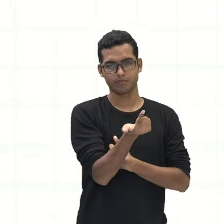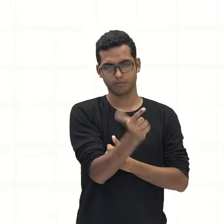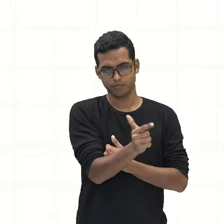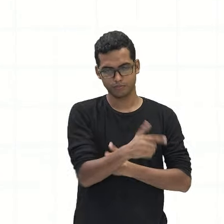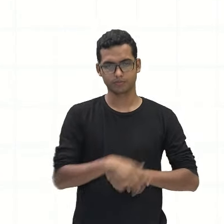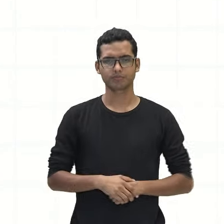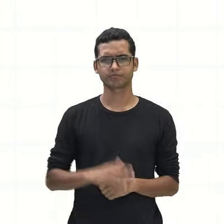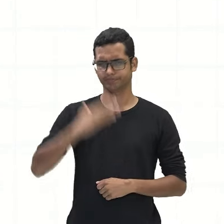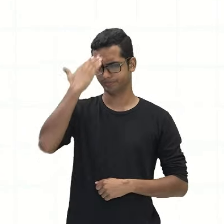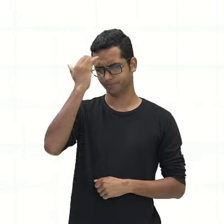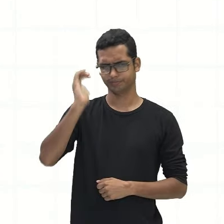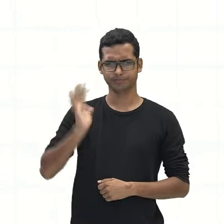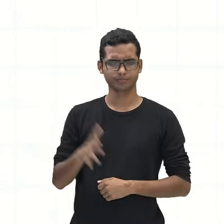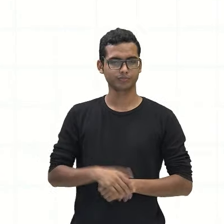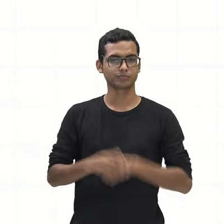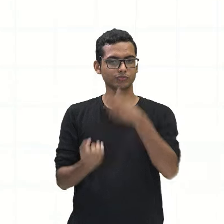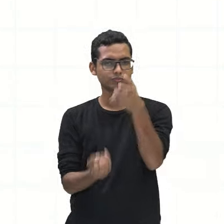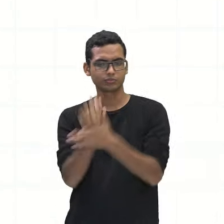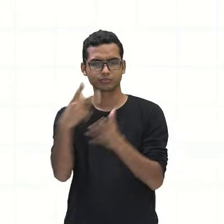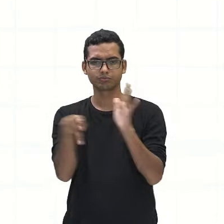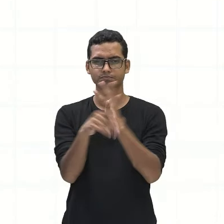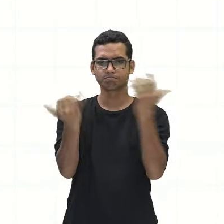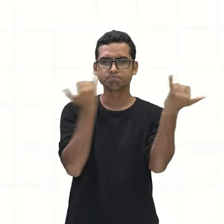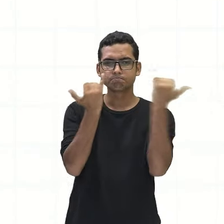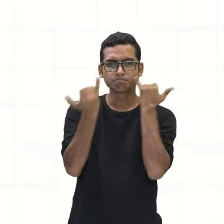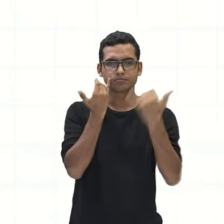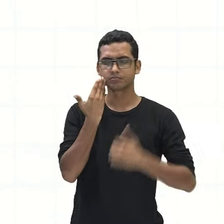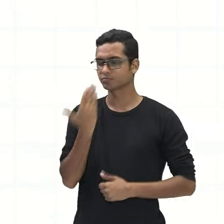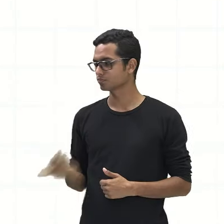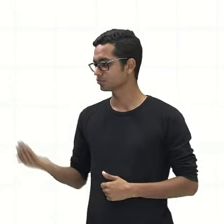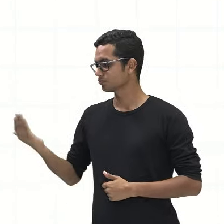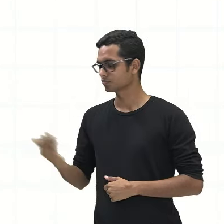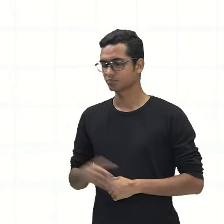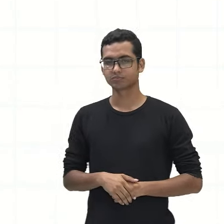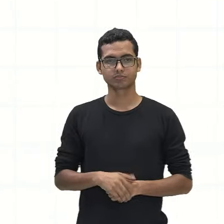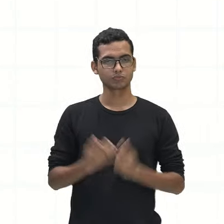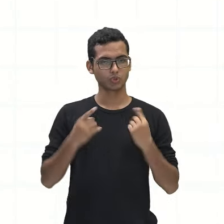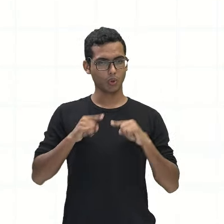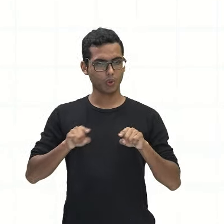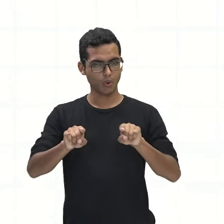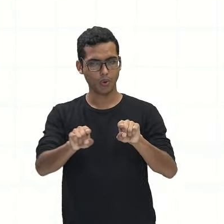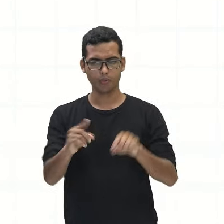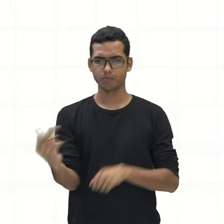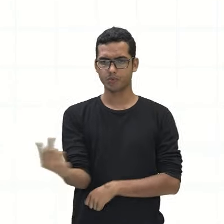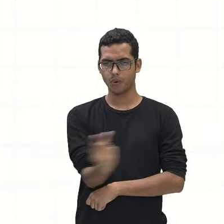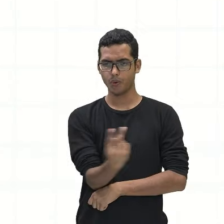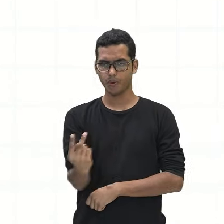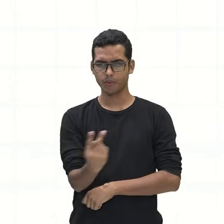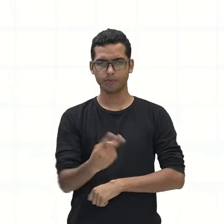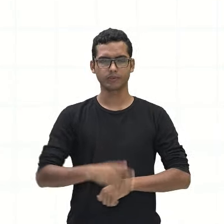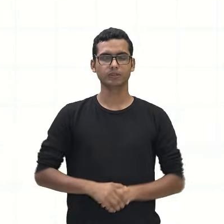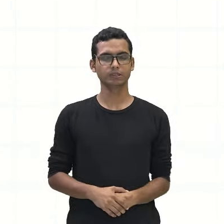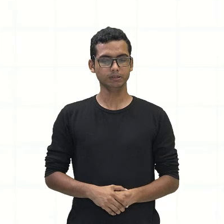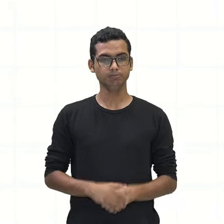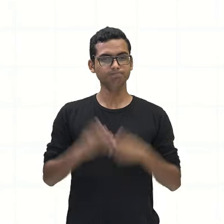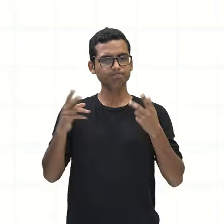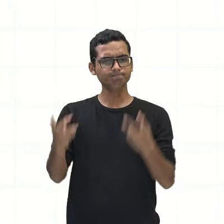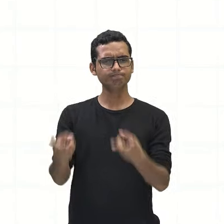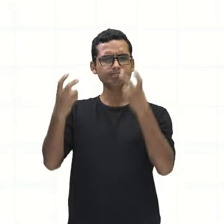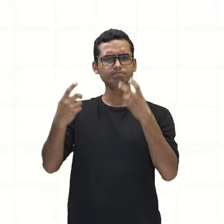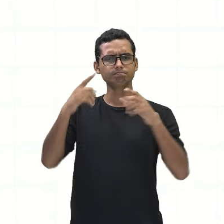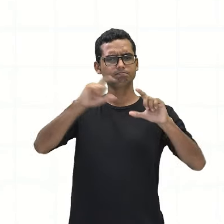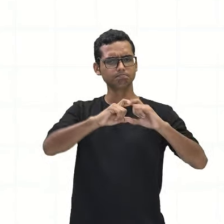sabemos disso, né? Ele vai ter o uso da linguagem verbal ao mesmo tempo da linguagem não verbal. Então, notem aqui que nós